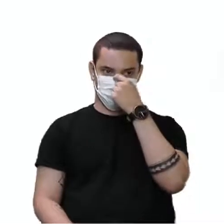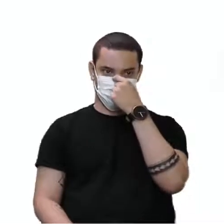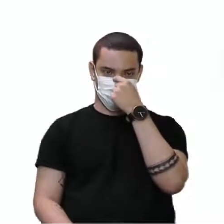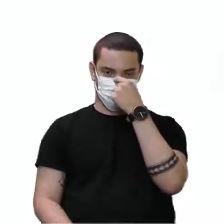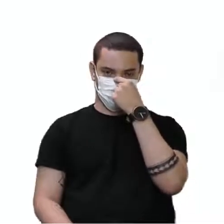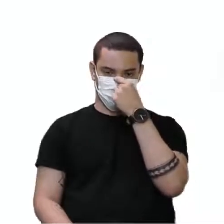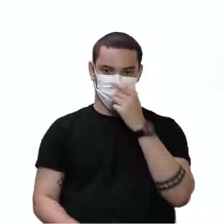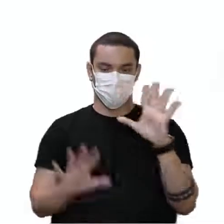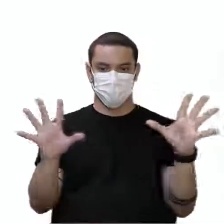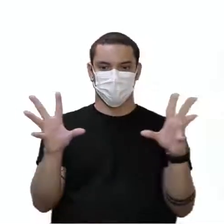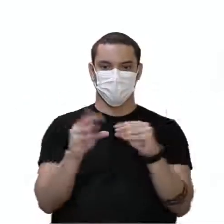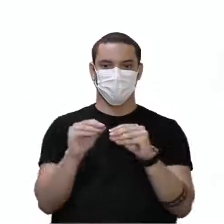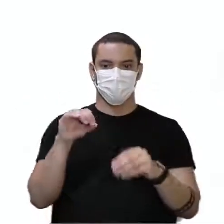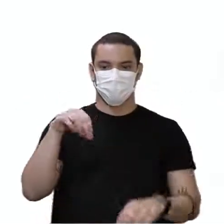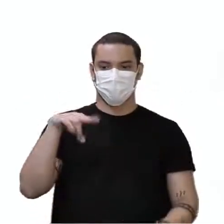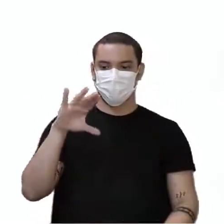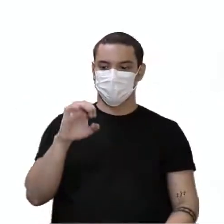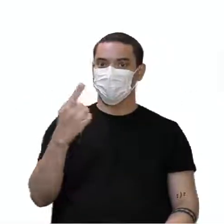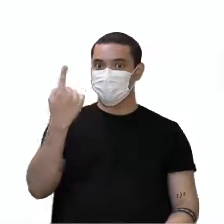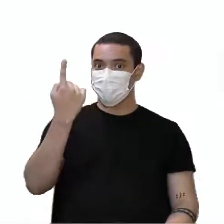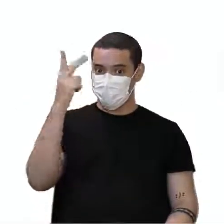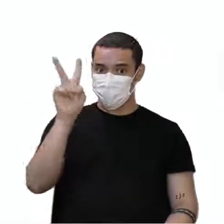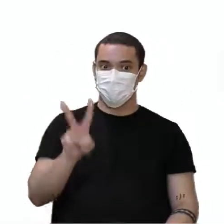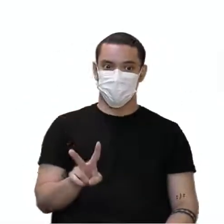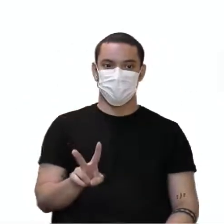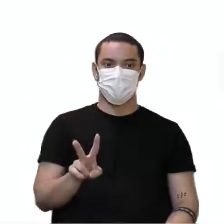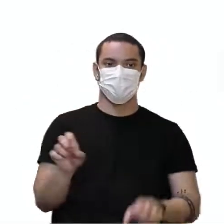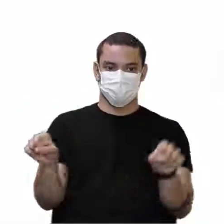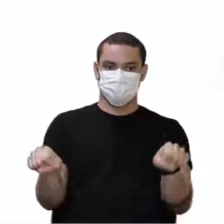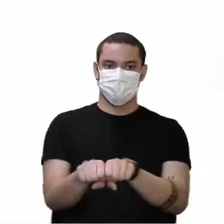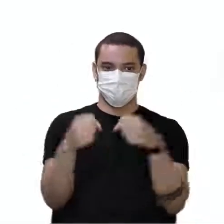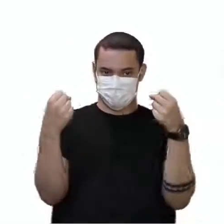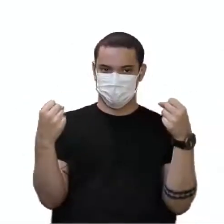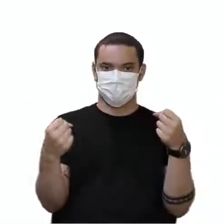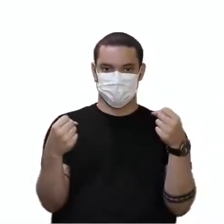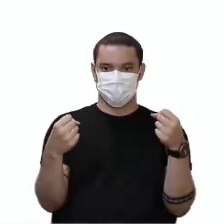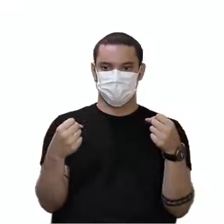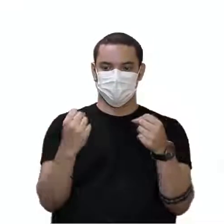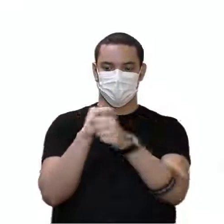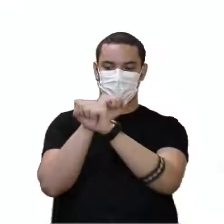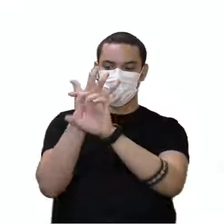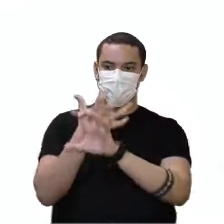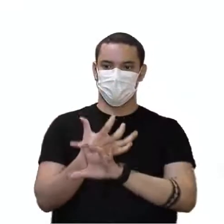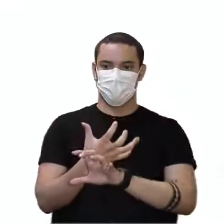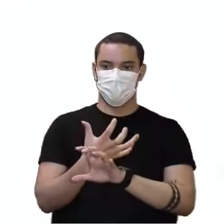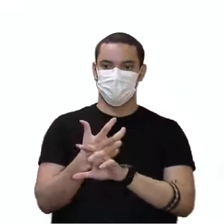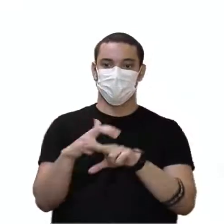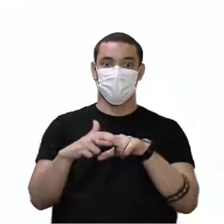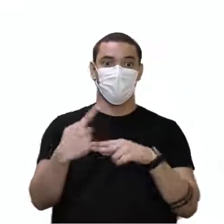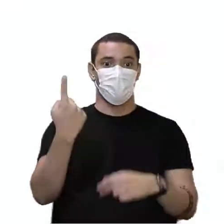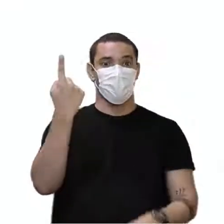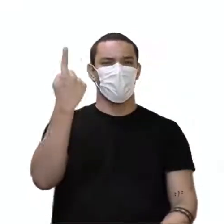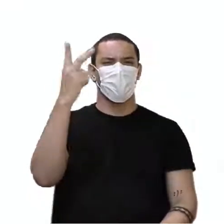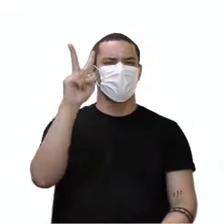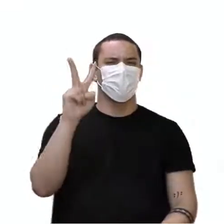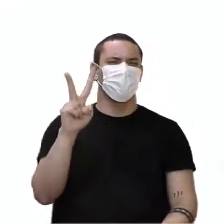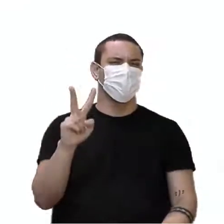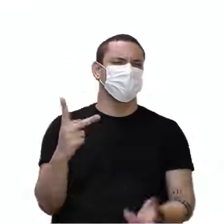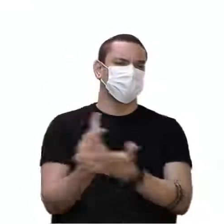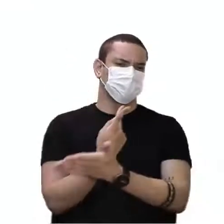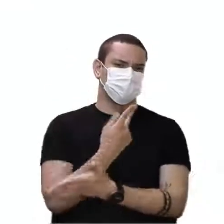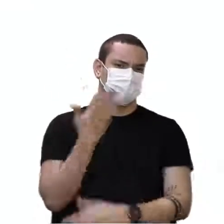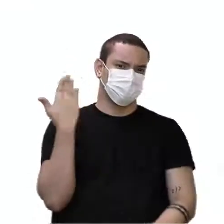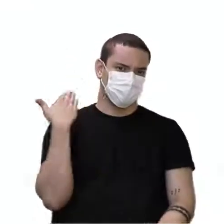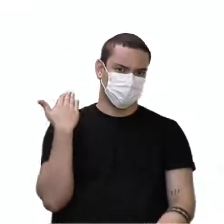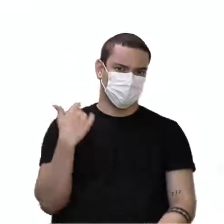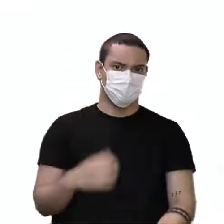né? No caso aqui, relacionado a essa imagem aqui, porque alguém quebrou o osso. Então, foi uma vez que isso aconteceu. Vamos